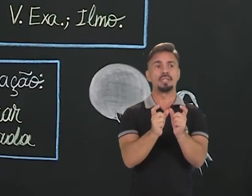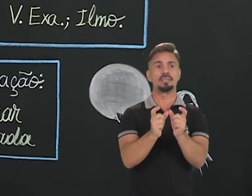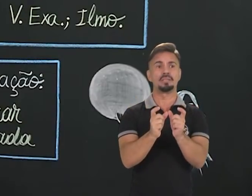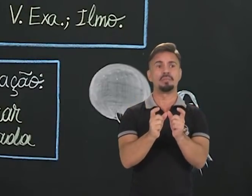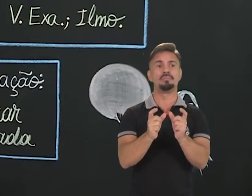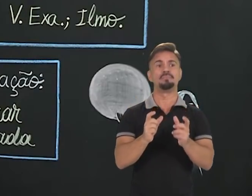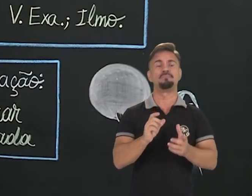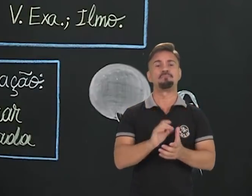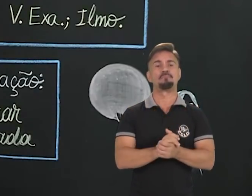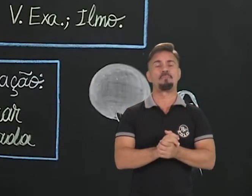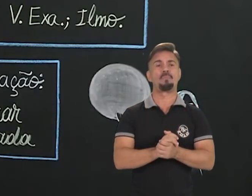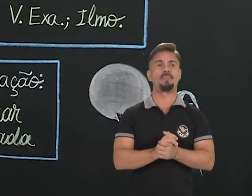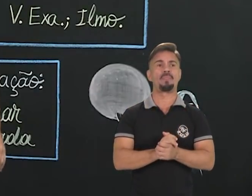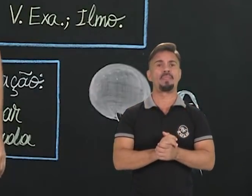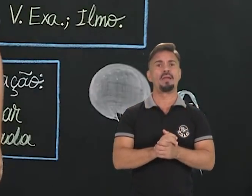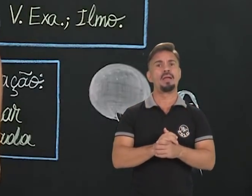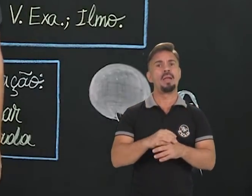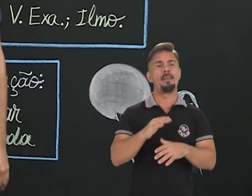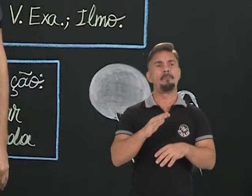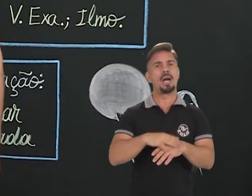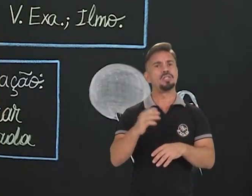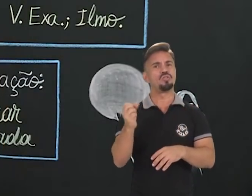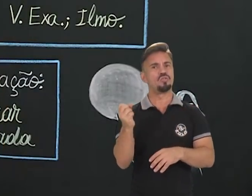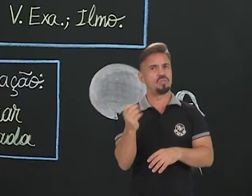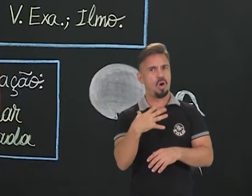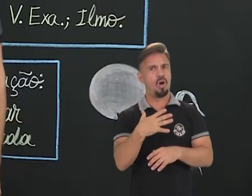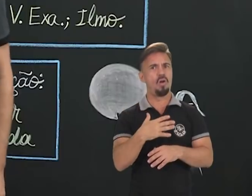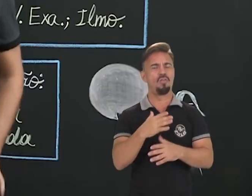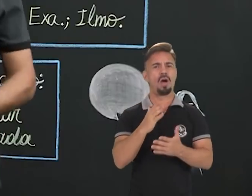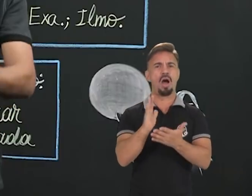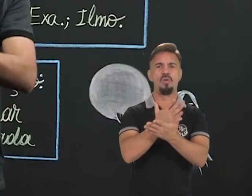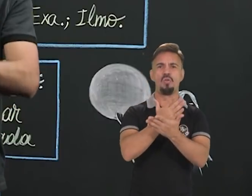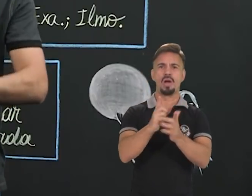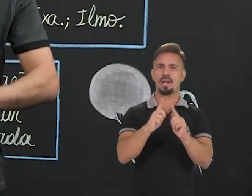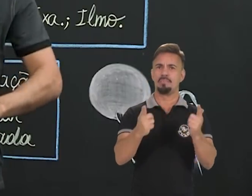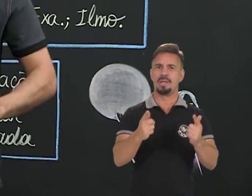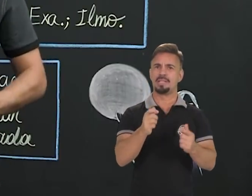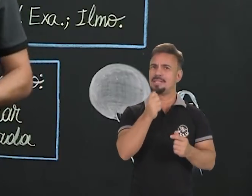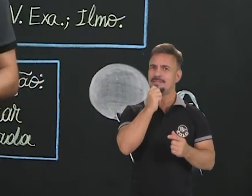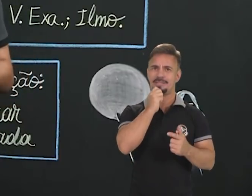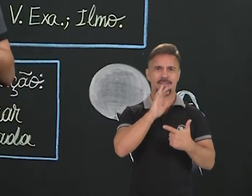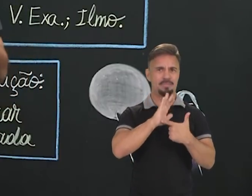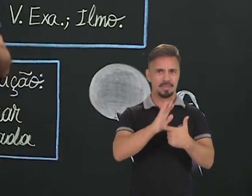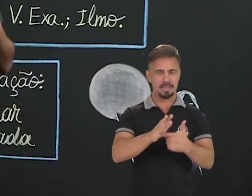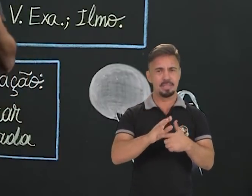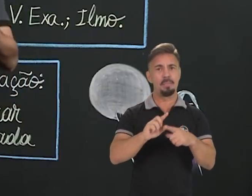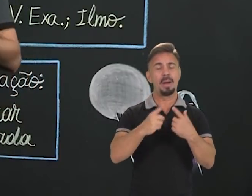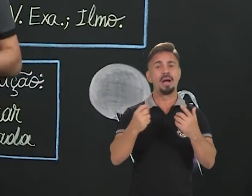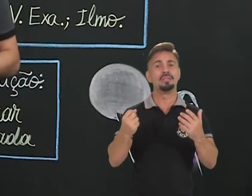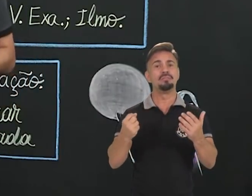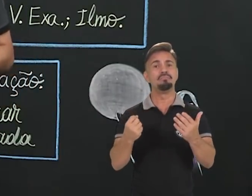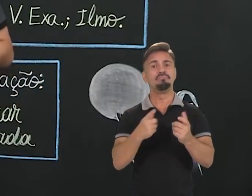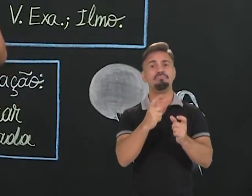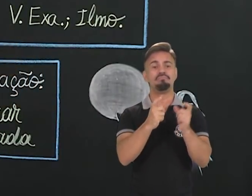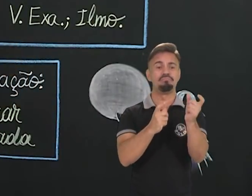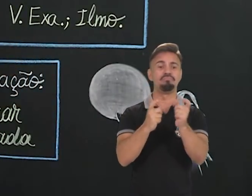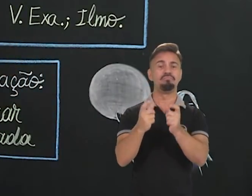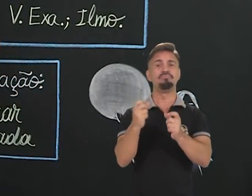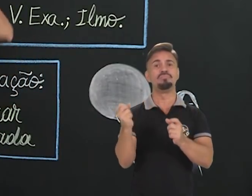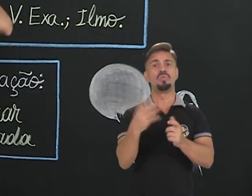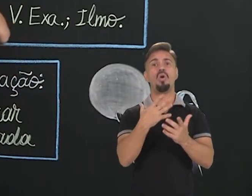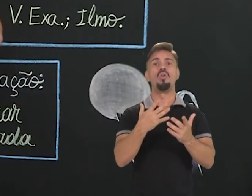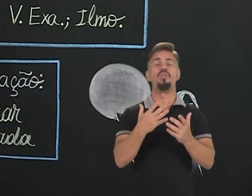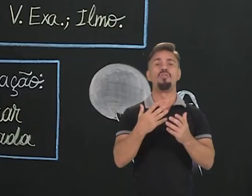o processo de intensificação. Esses são um pouco mais novos, e algumas gramáticas ainda nem apresentam esses processos, mas surgem, como eu falei,